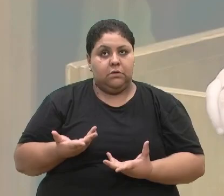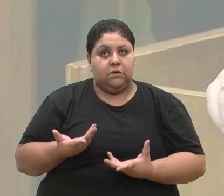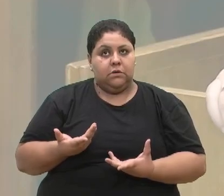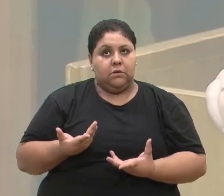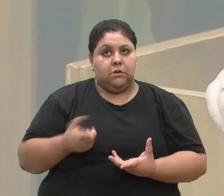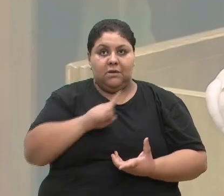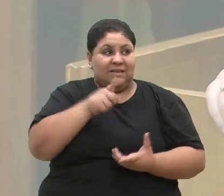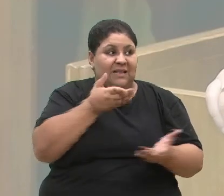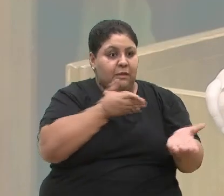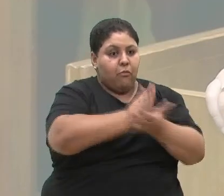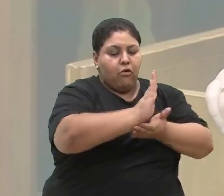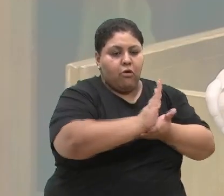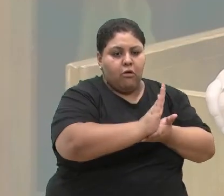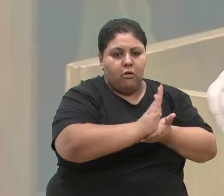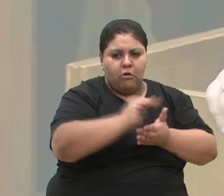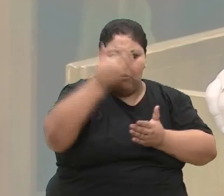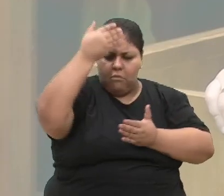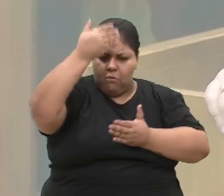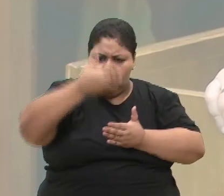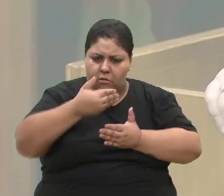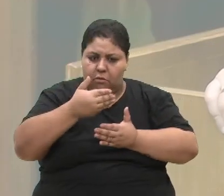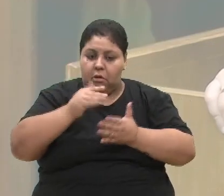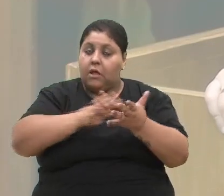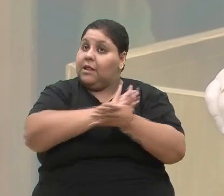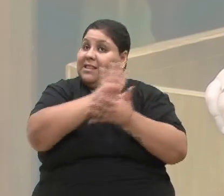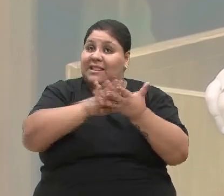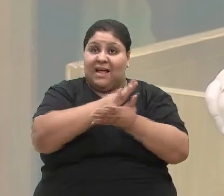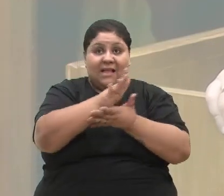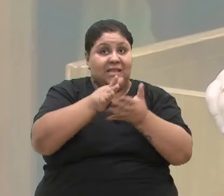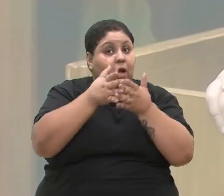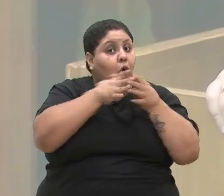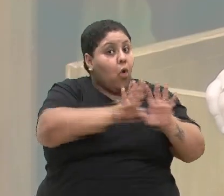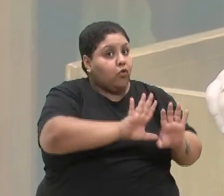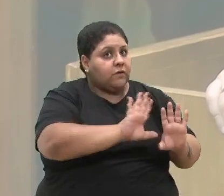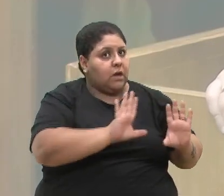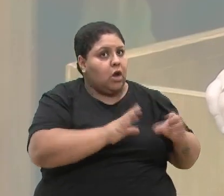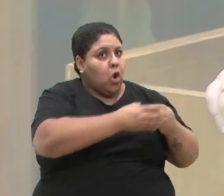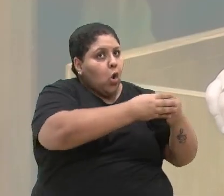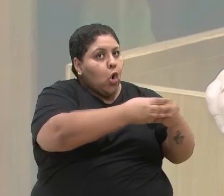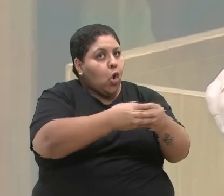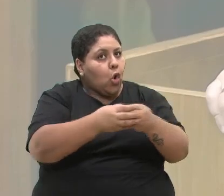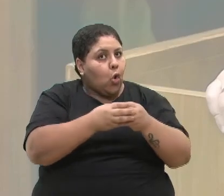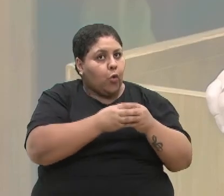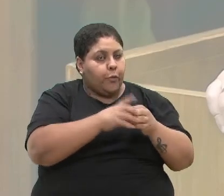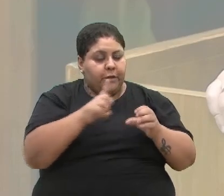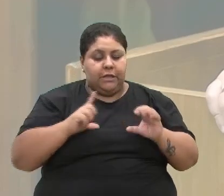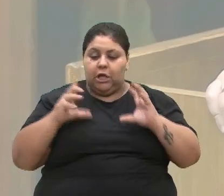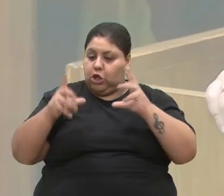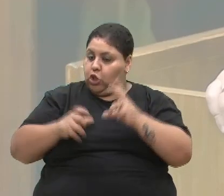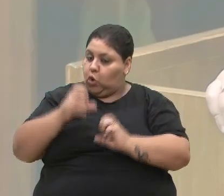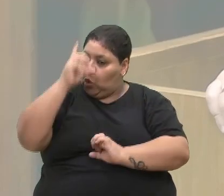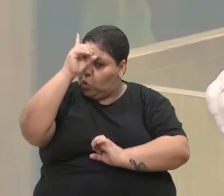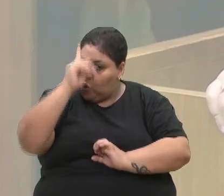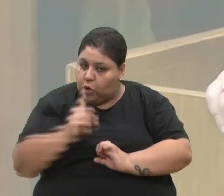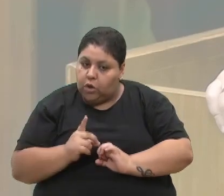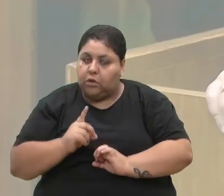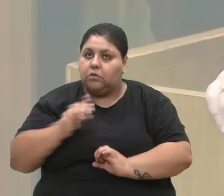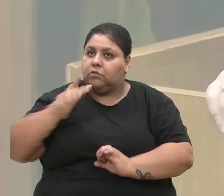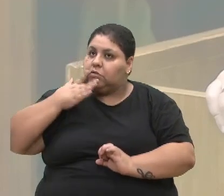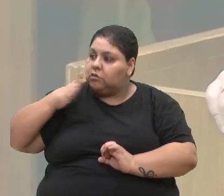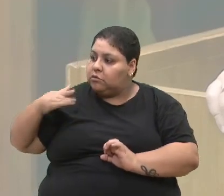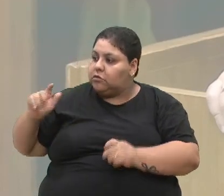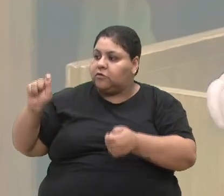e na frente de uma... E nada contra o juvenil, pelo amor de Deus. Eles têm todo o direito. Tem lá a questão das crianças que vão